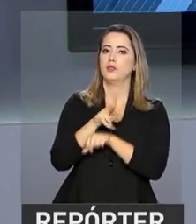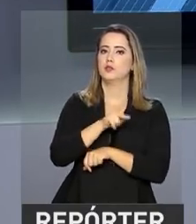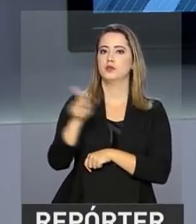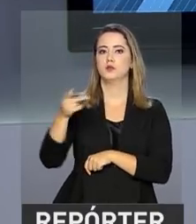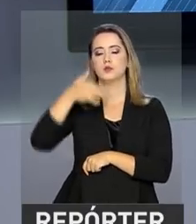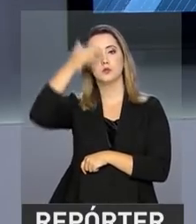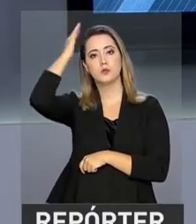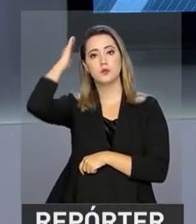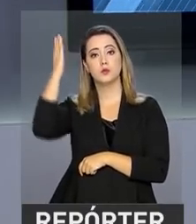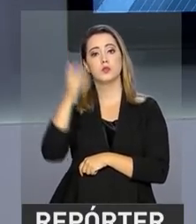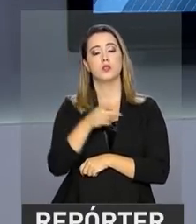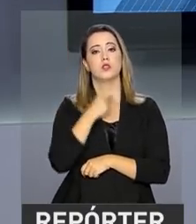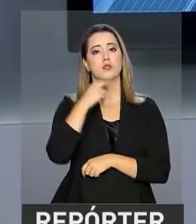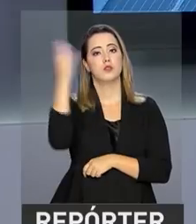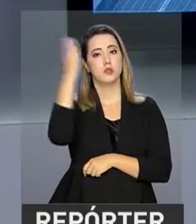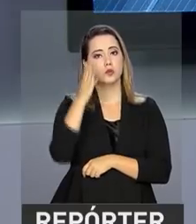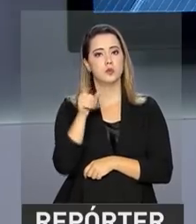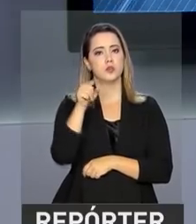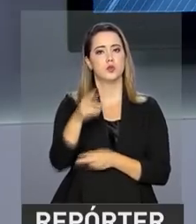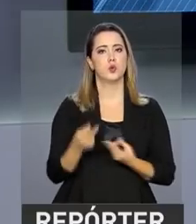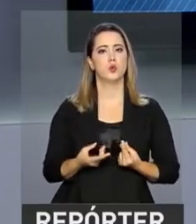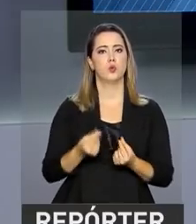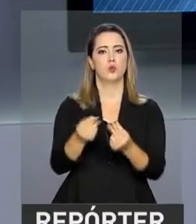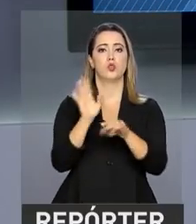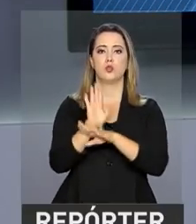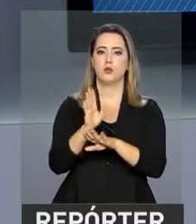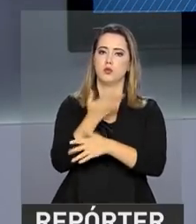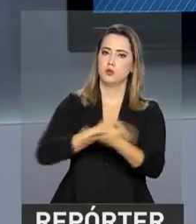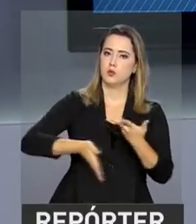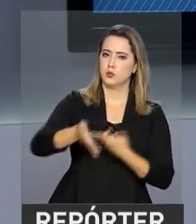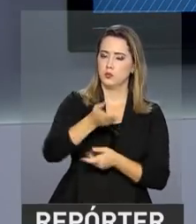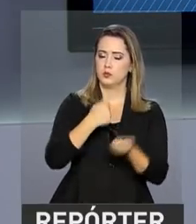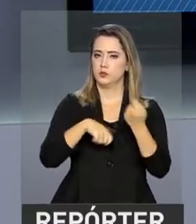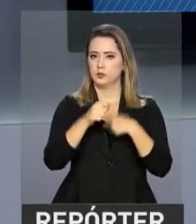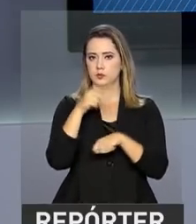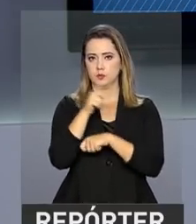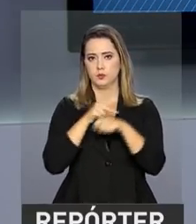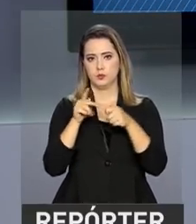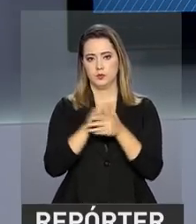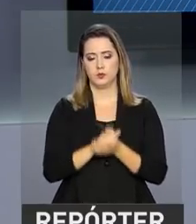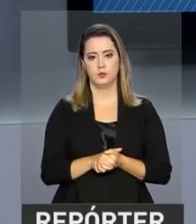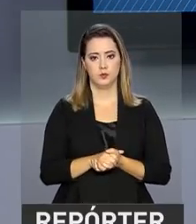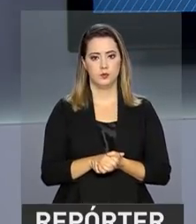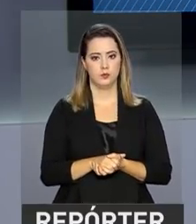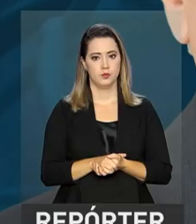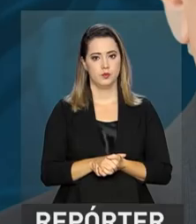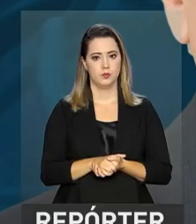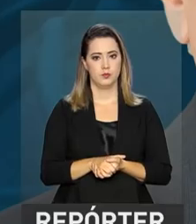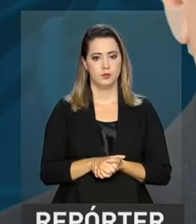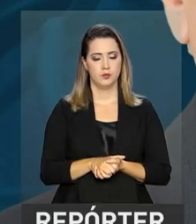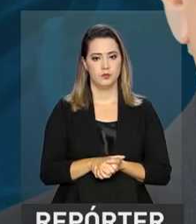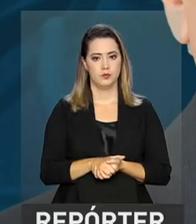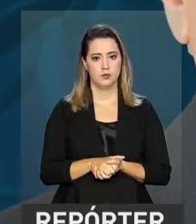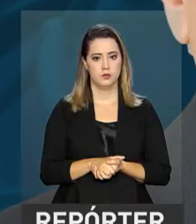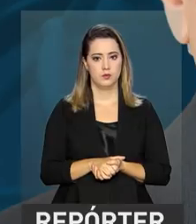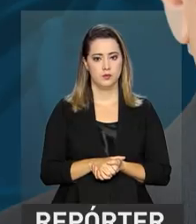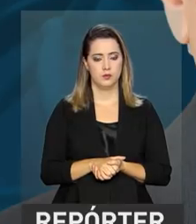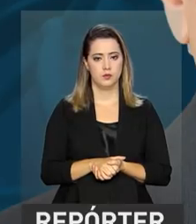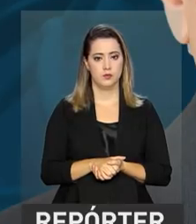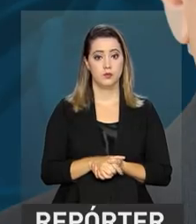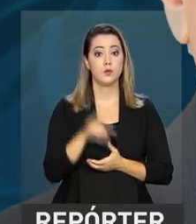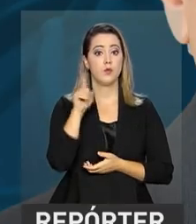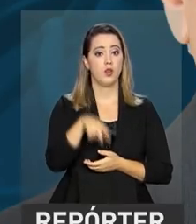na voz do brasil para ele foi um dinheiro que ajudou a movimentar a economia do país em um